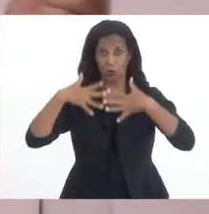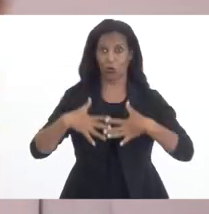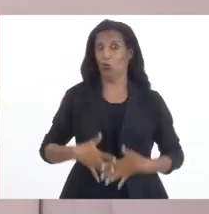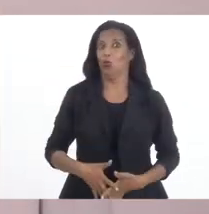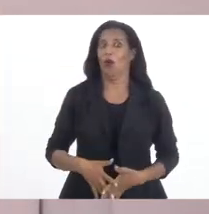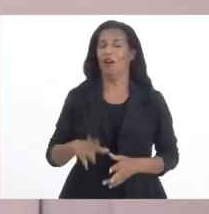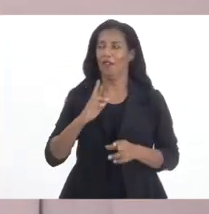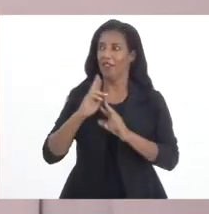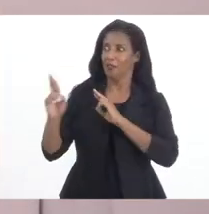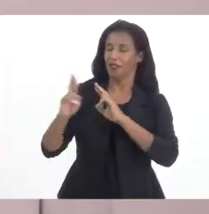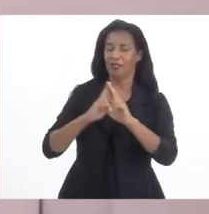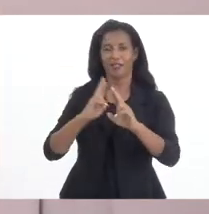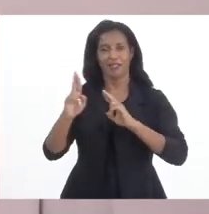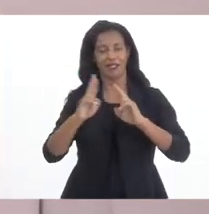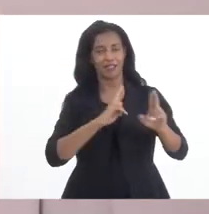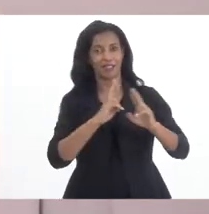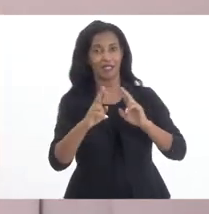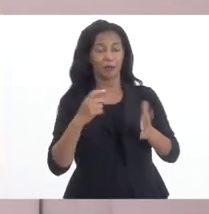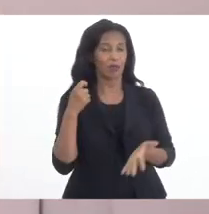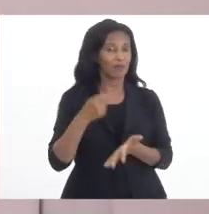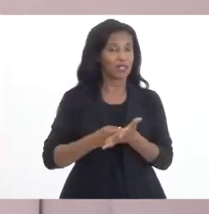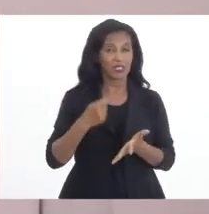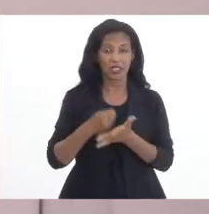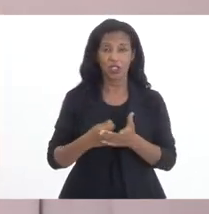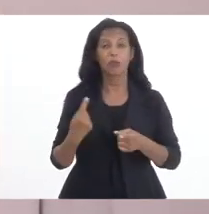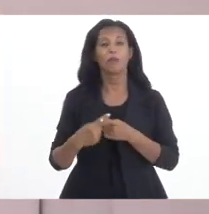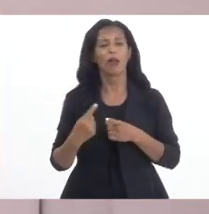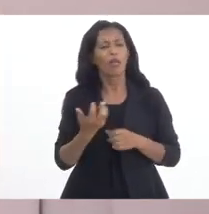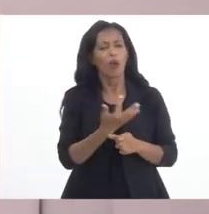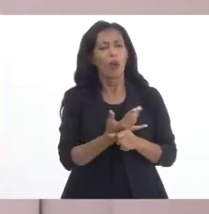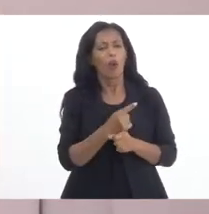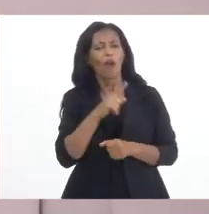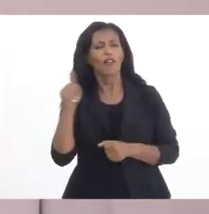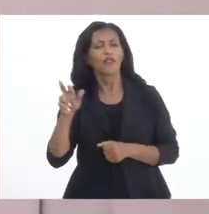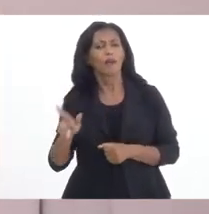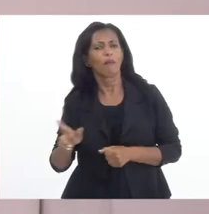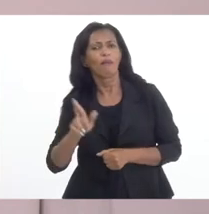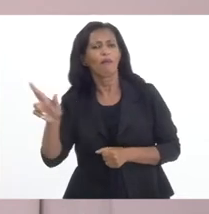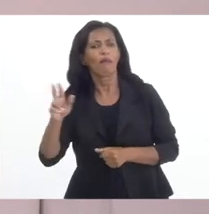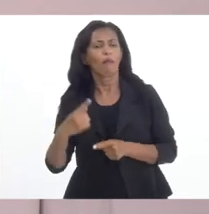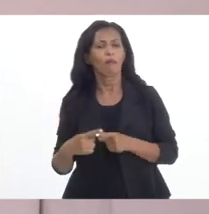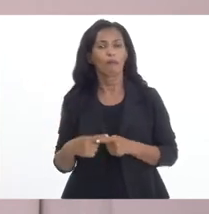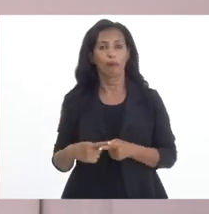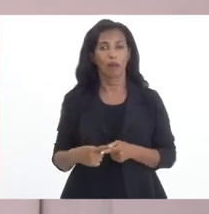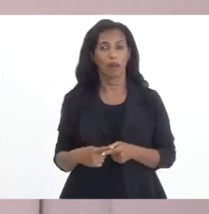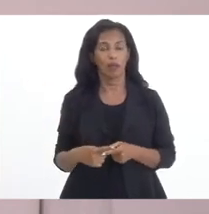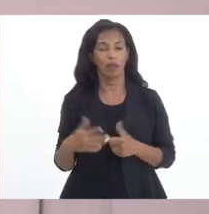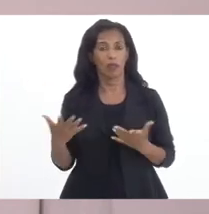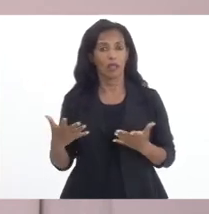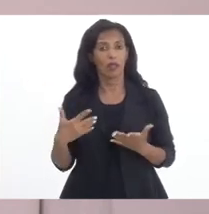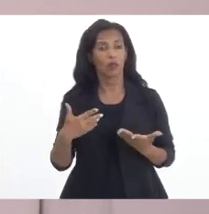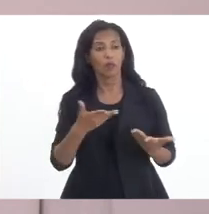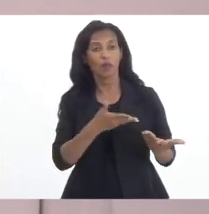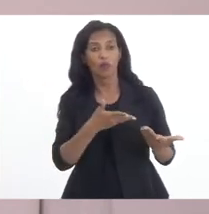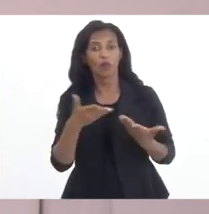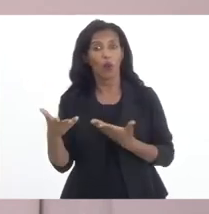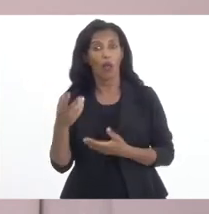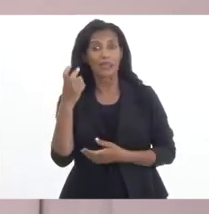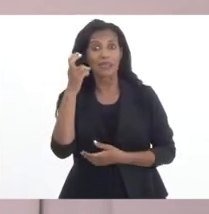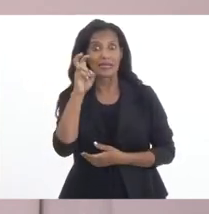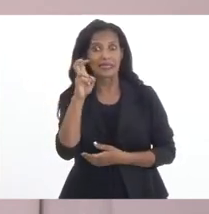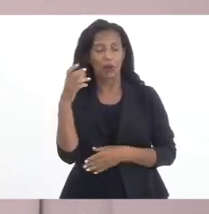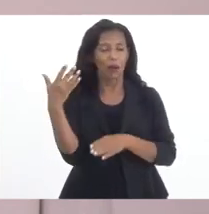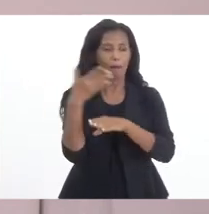porque respondendo as perguntas todas, por que eu estava insistindo tanto para levar o UERJ para Resende. E fui lá convidado pelo menos mais